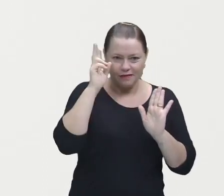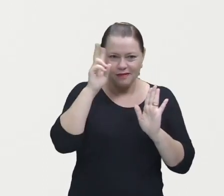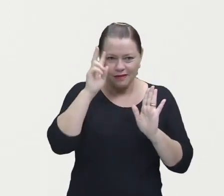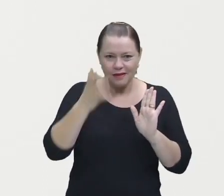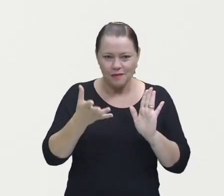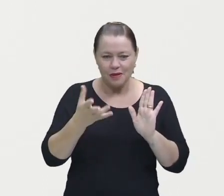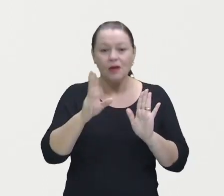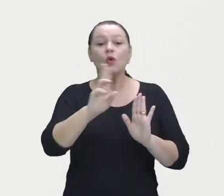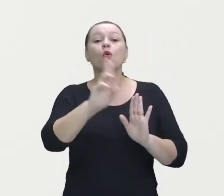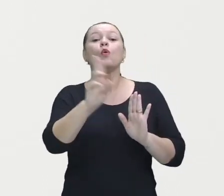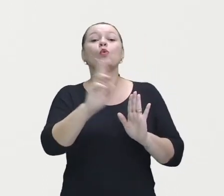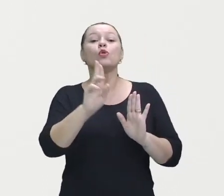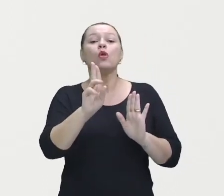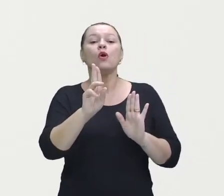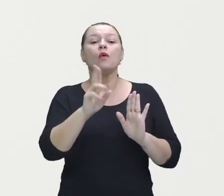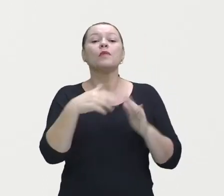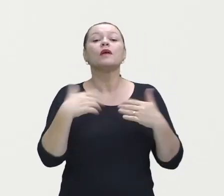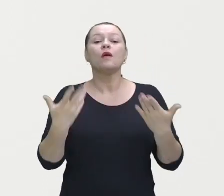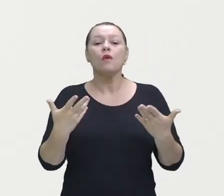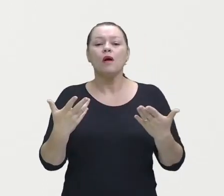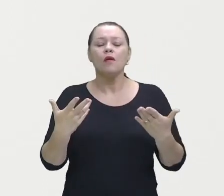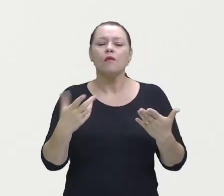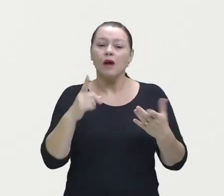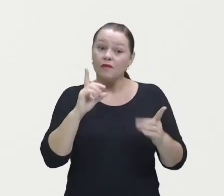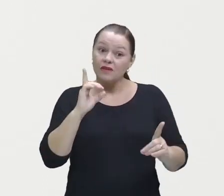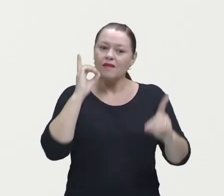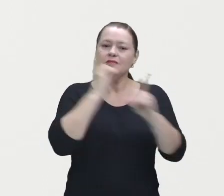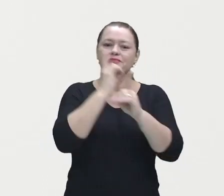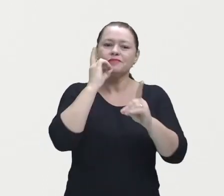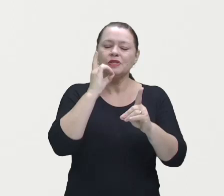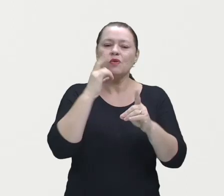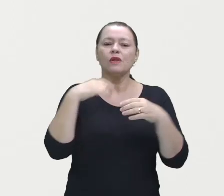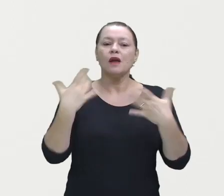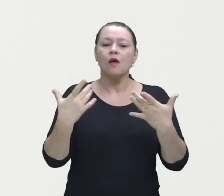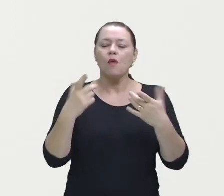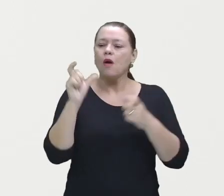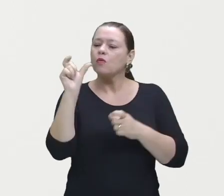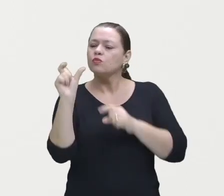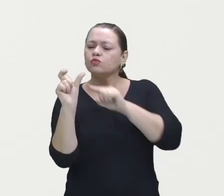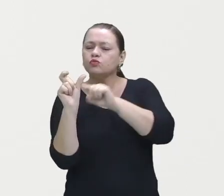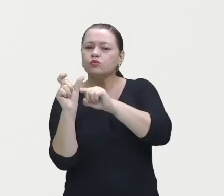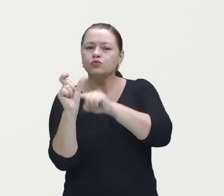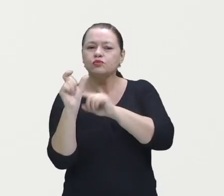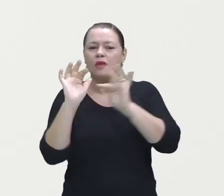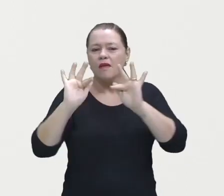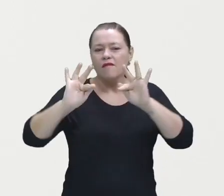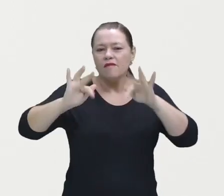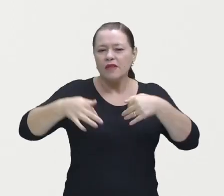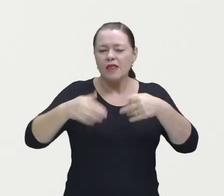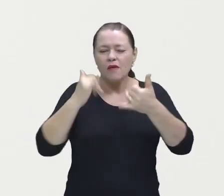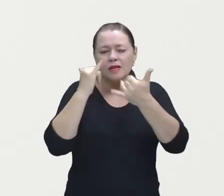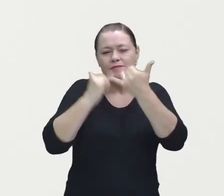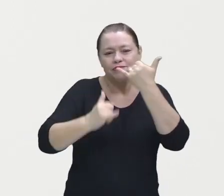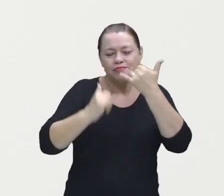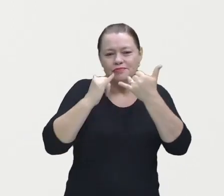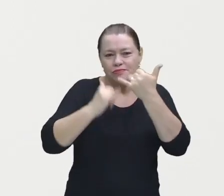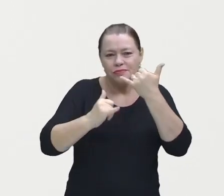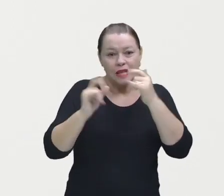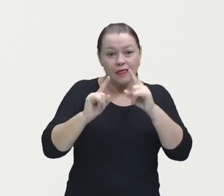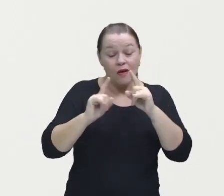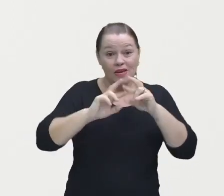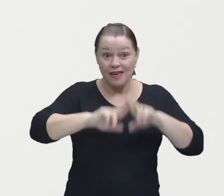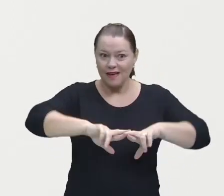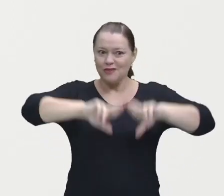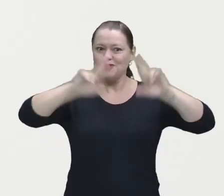do nomezinho do objeto e você vai achar qual é o som da sílaba final que apresenta